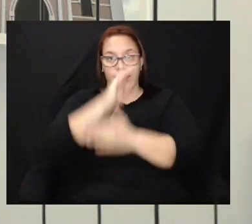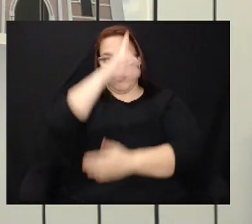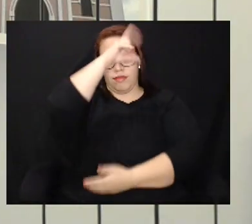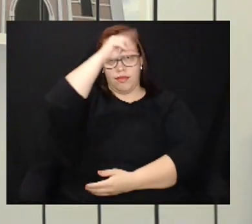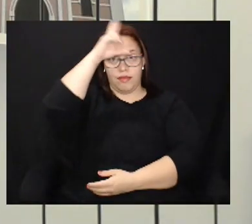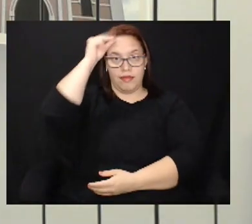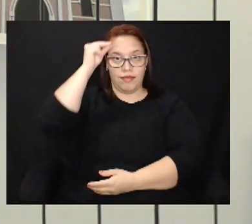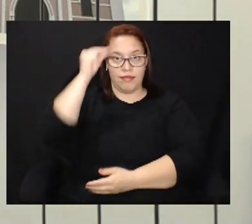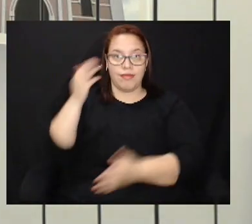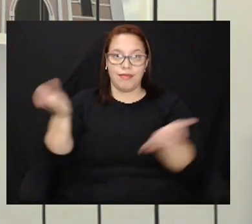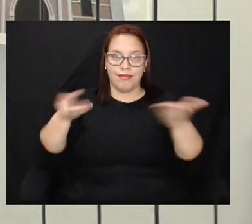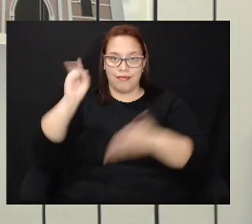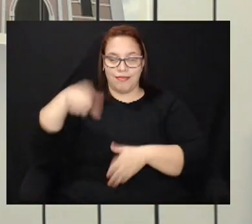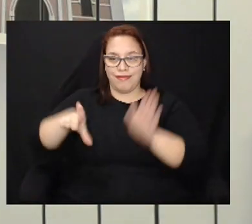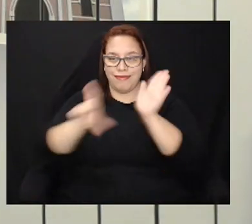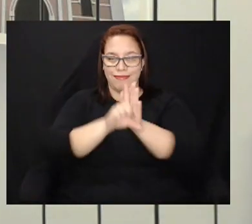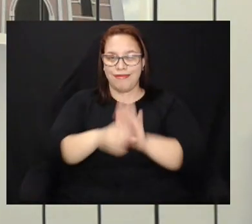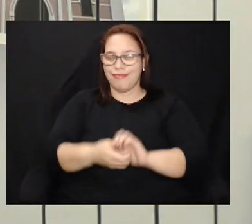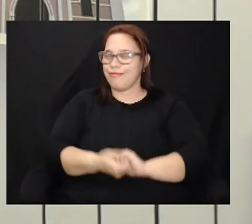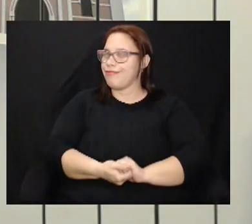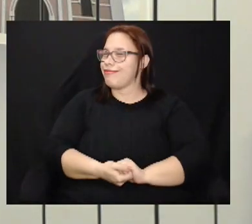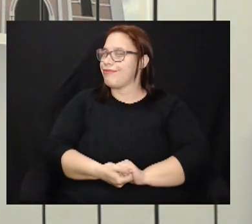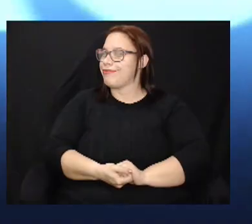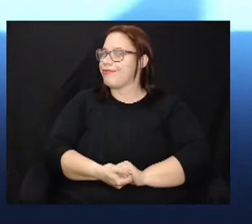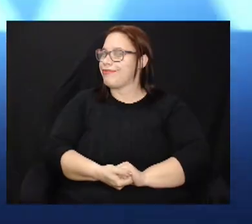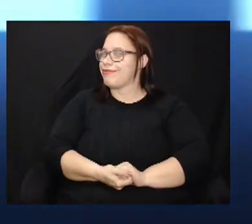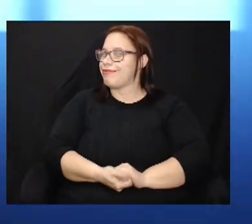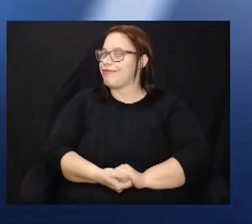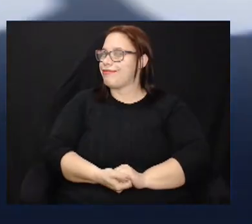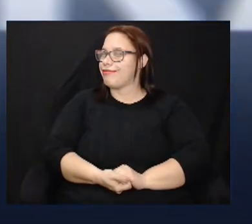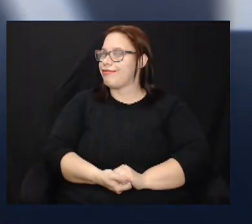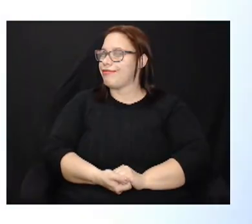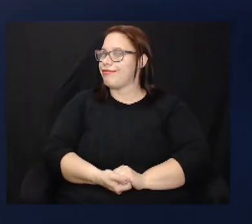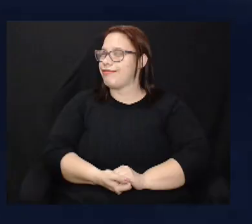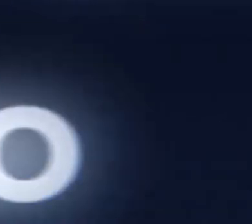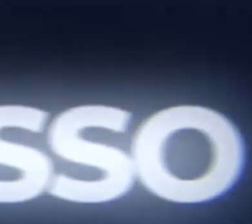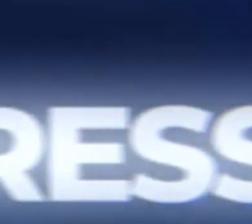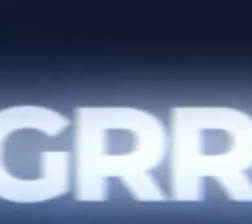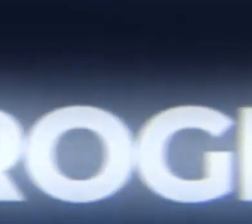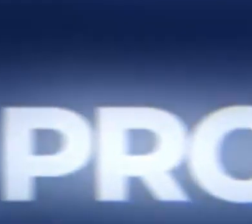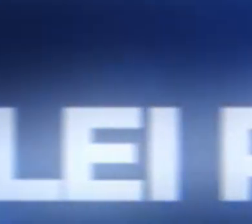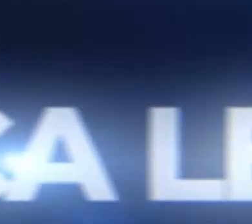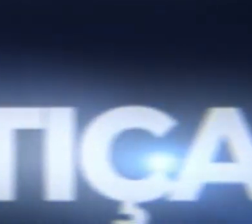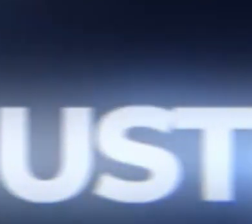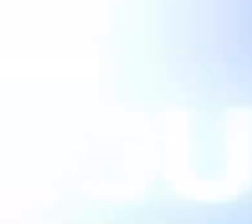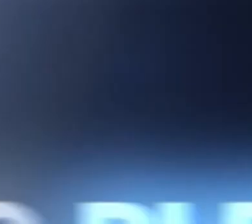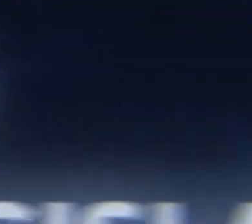prefeito e agora é lei.